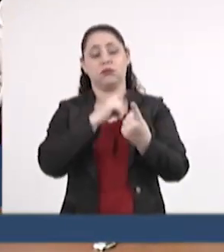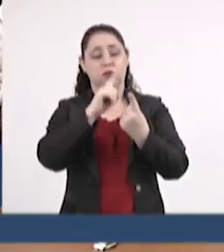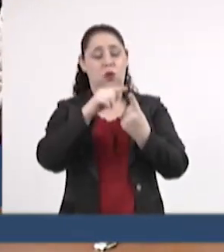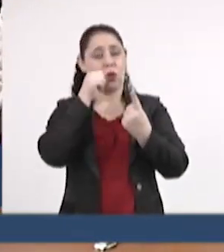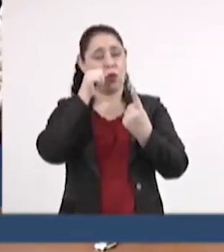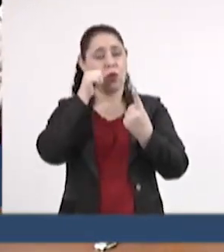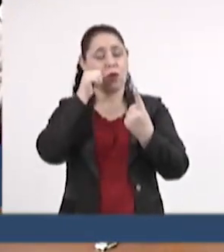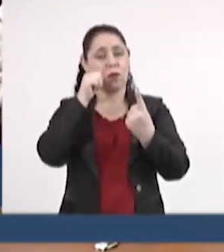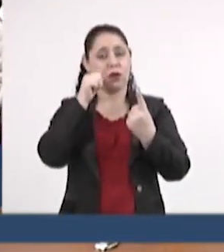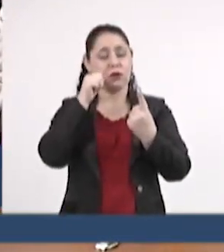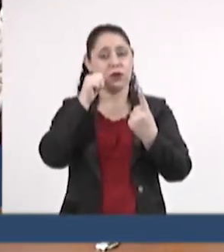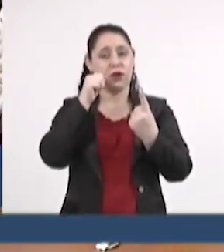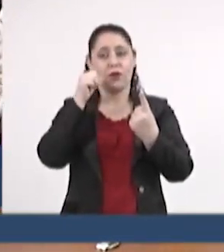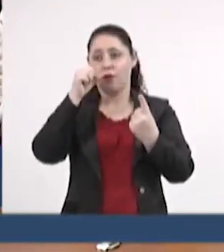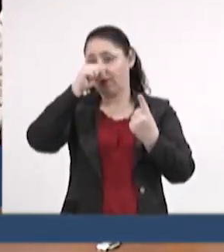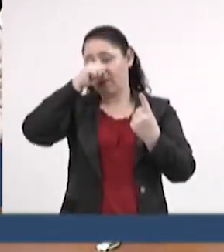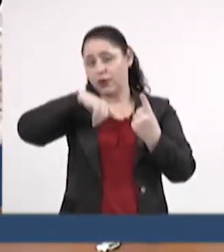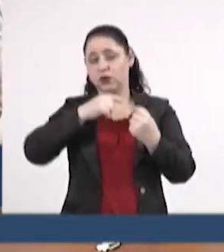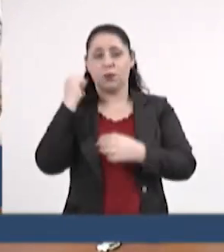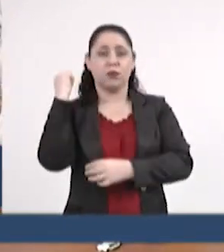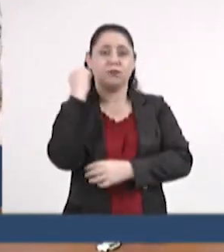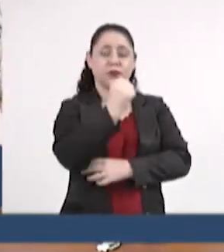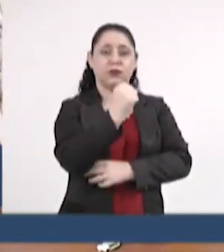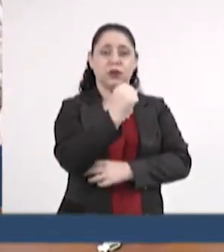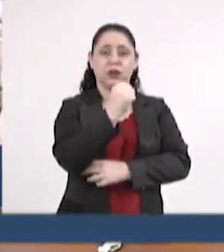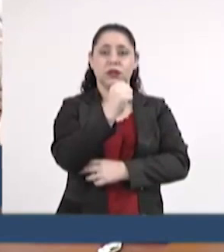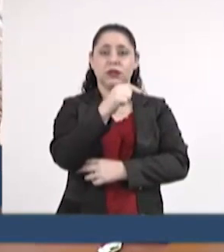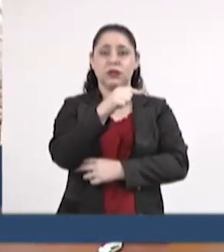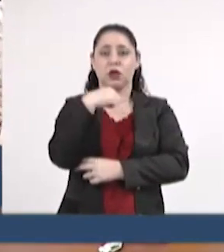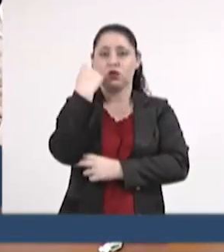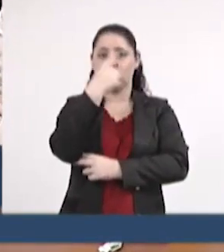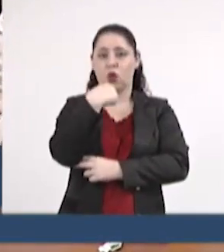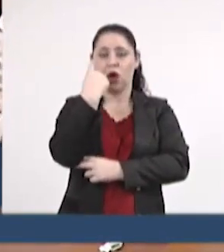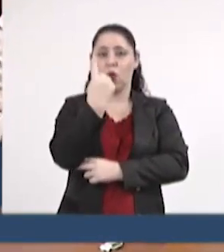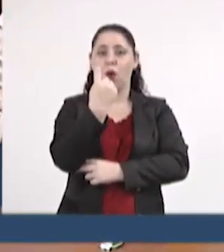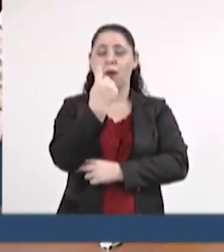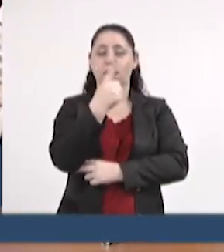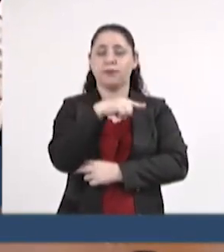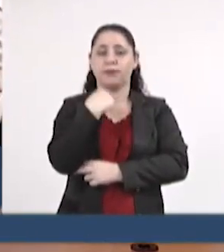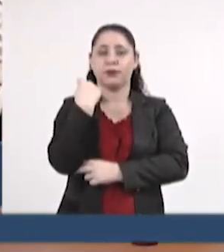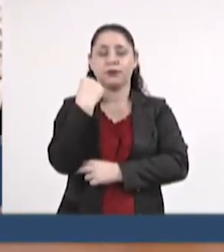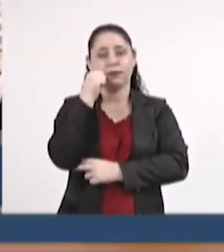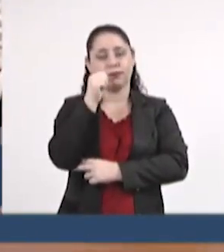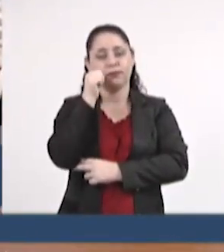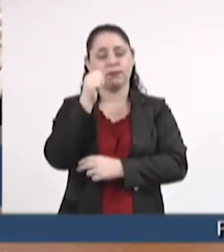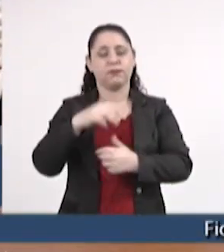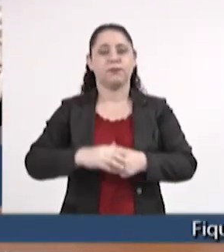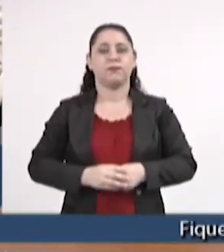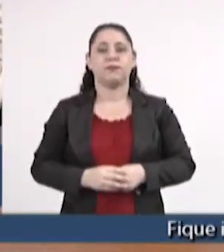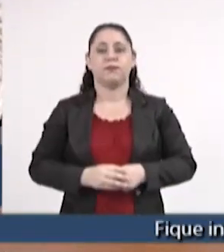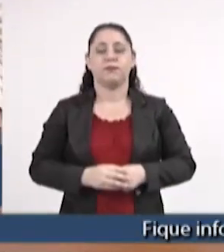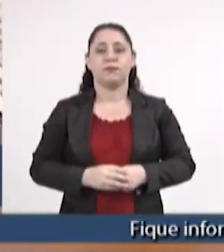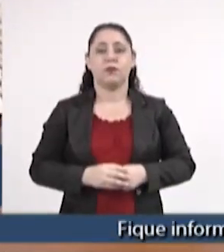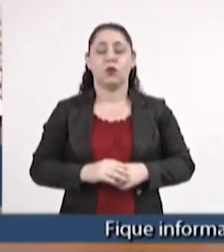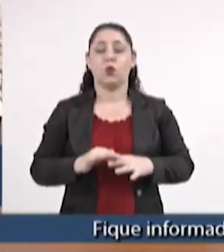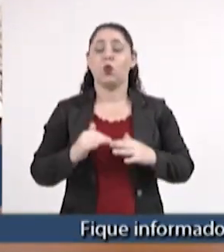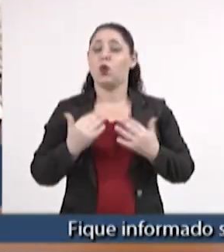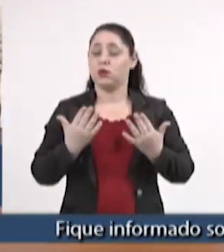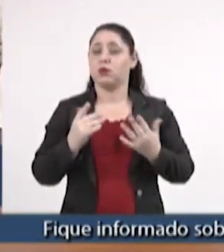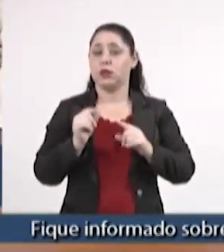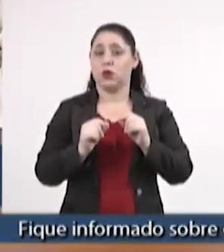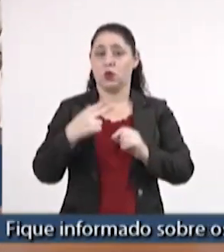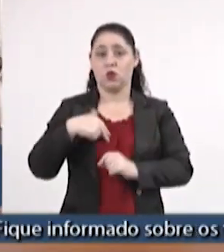Uma mulher é vítima de feminicídio a cada 7 horas. A cada 7 horas.